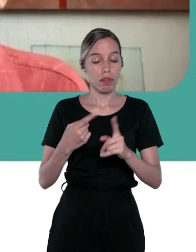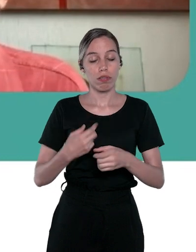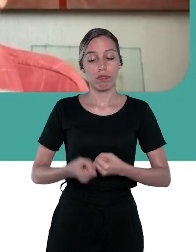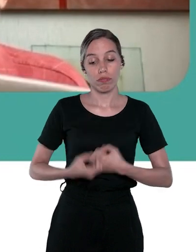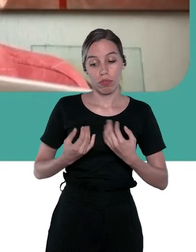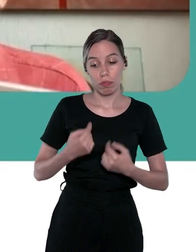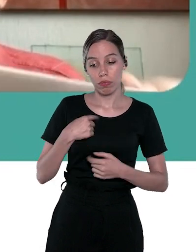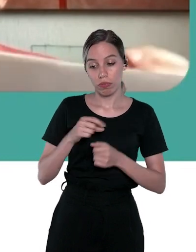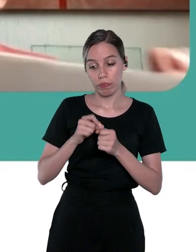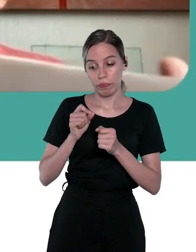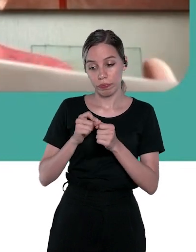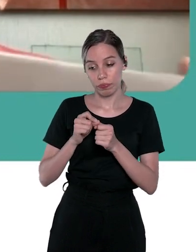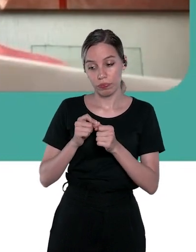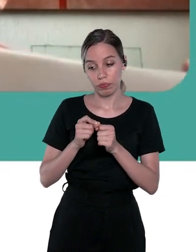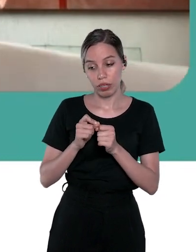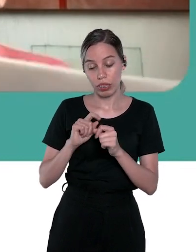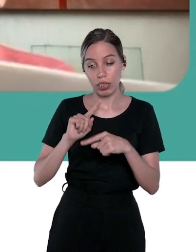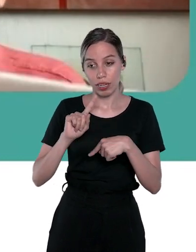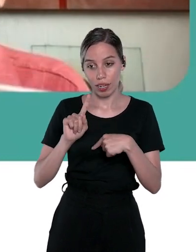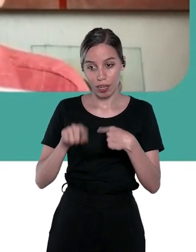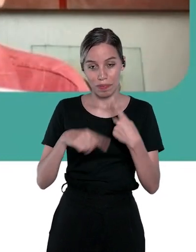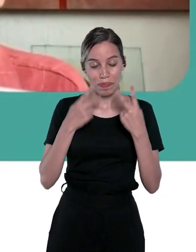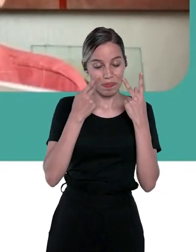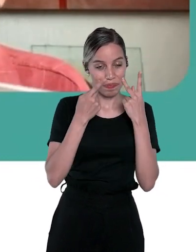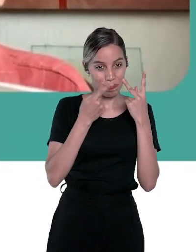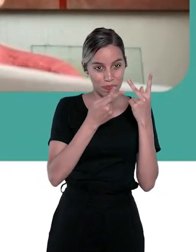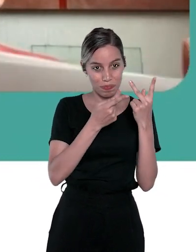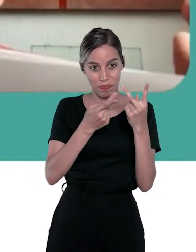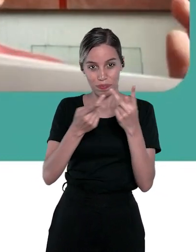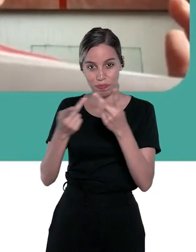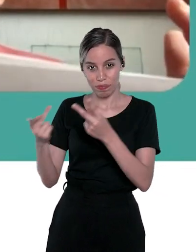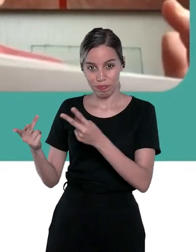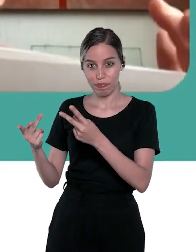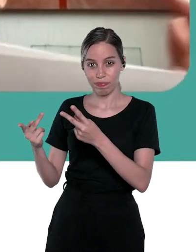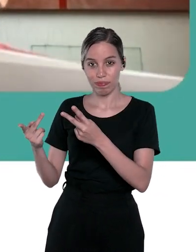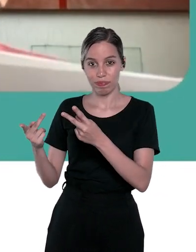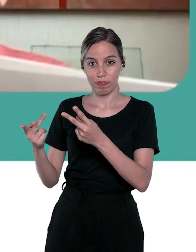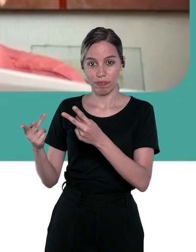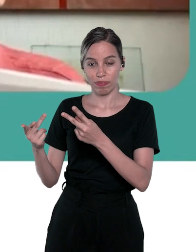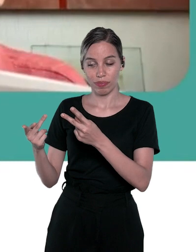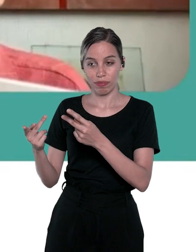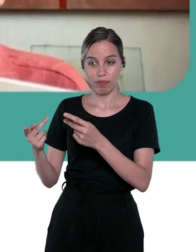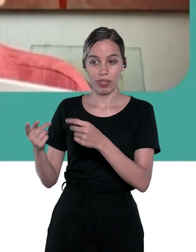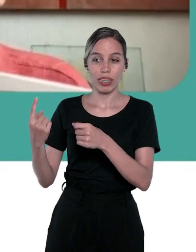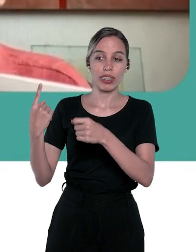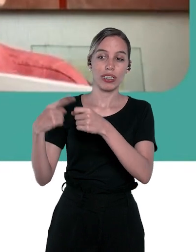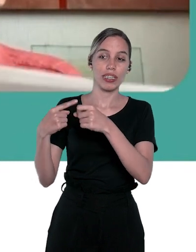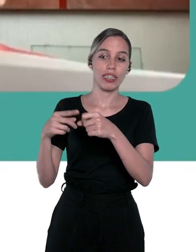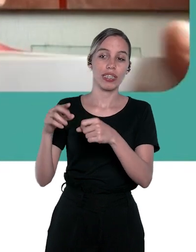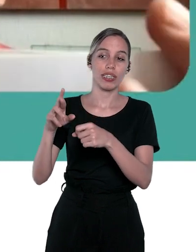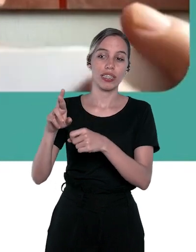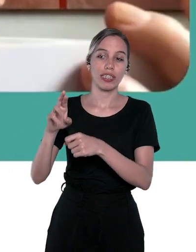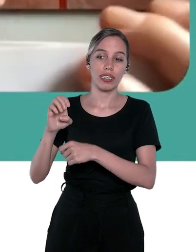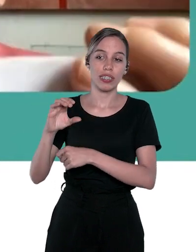fiz depois de uma visita a Recife.